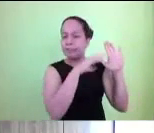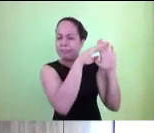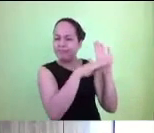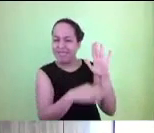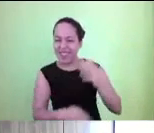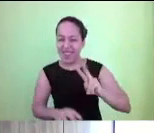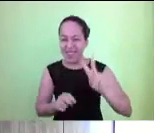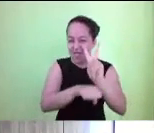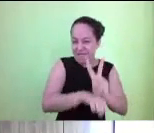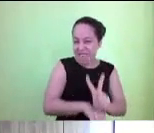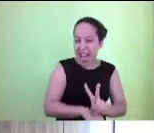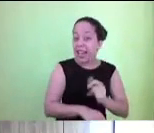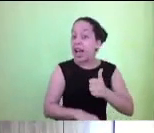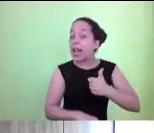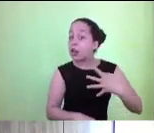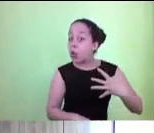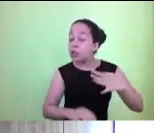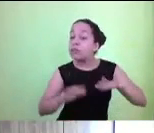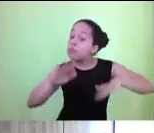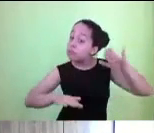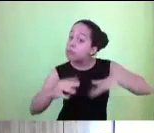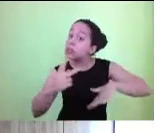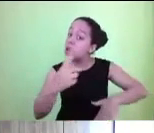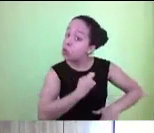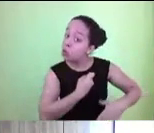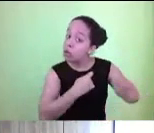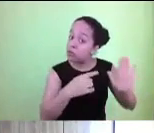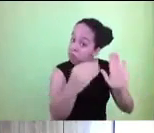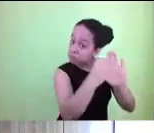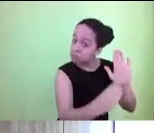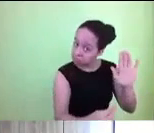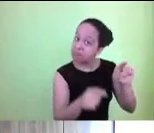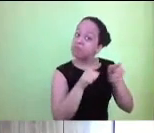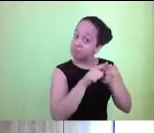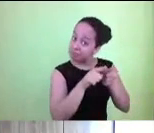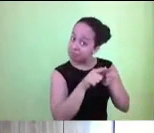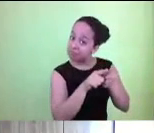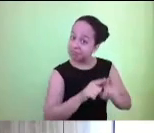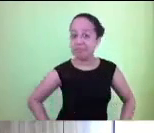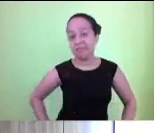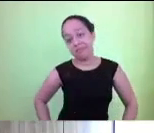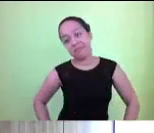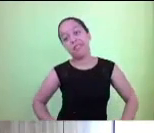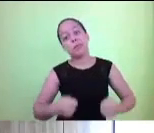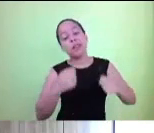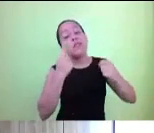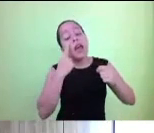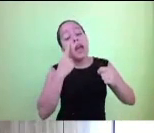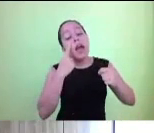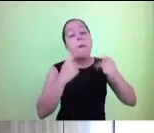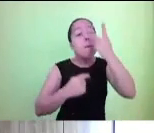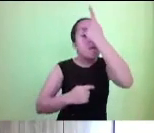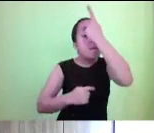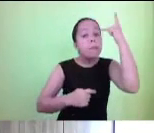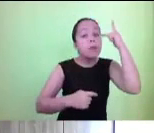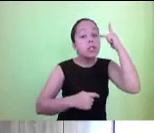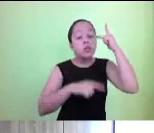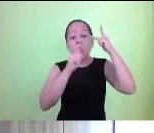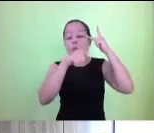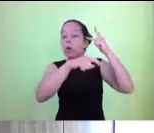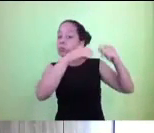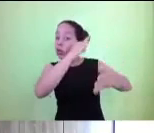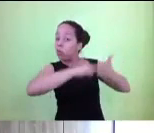Polo Linhares. Sorteio será do público externo. Código de vaga 077.